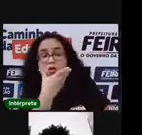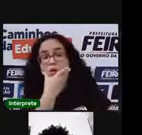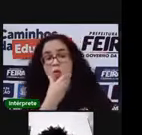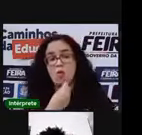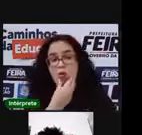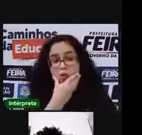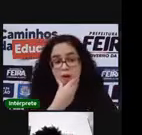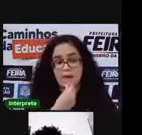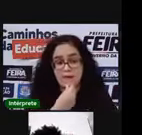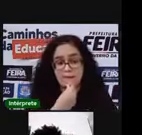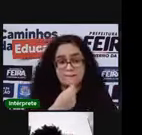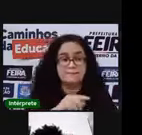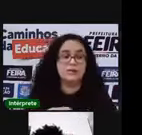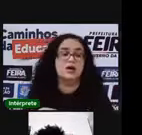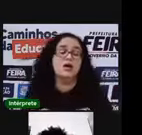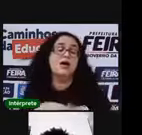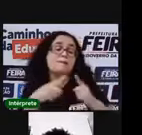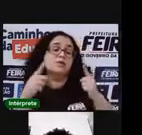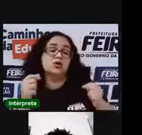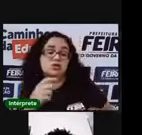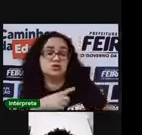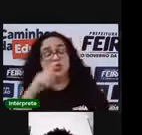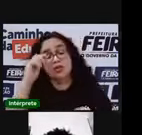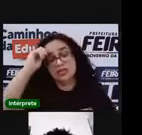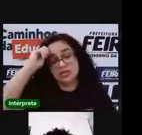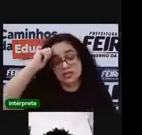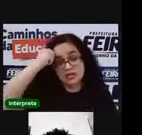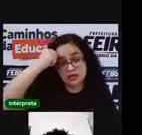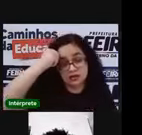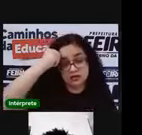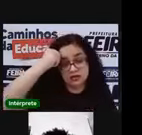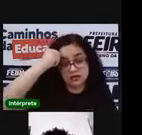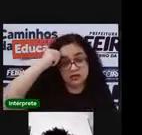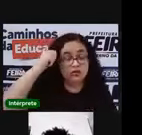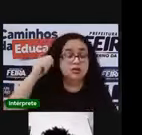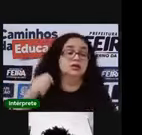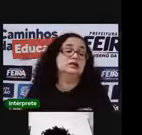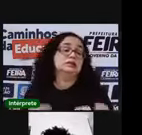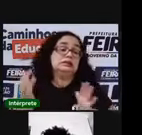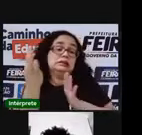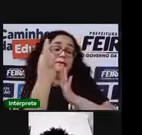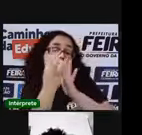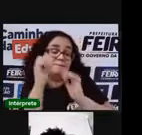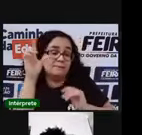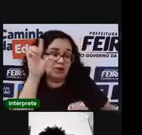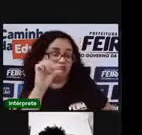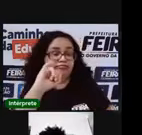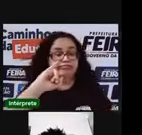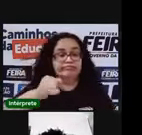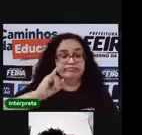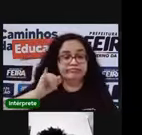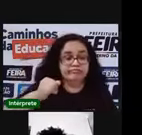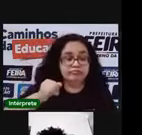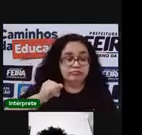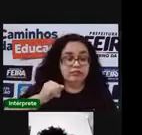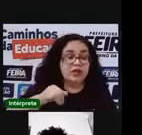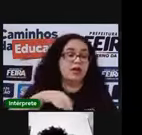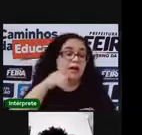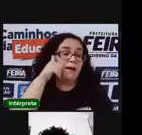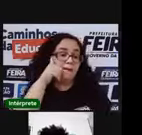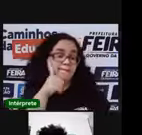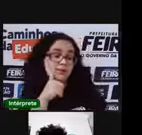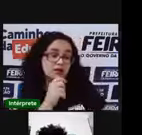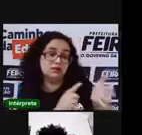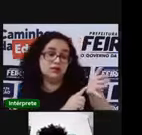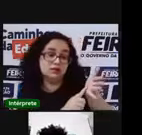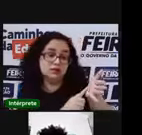tá? Não é porque eu sou negra que eu devo, não é, ter menos oportunidade do que a menina branca,